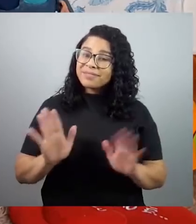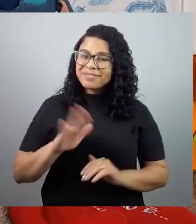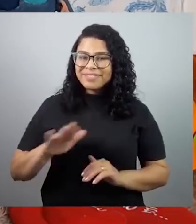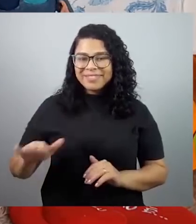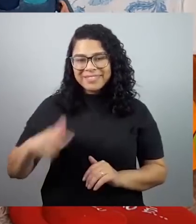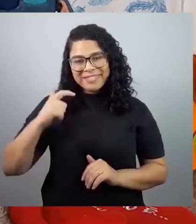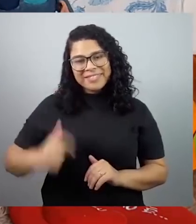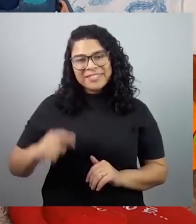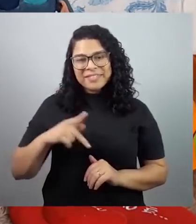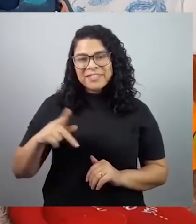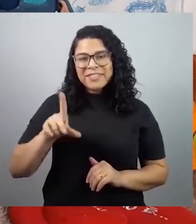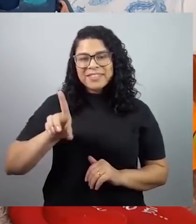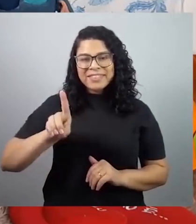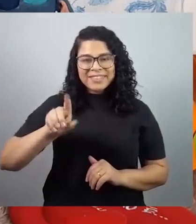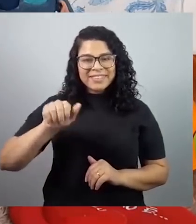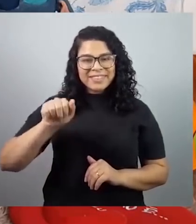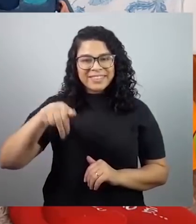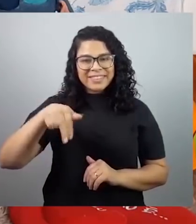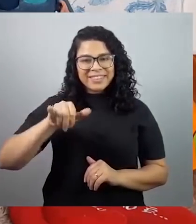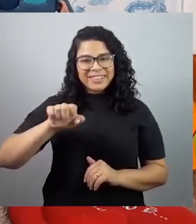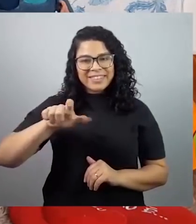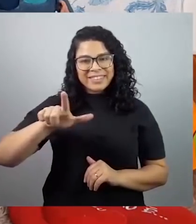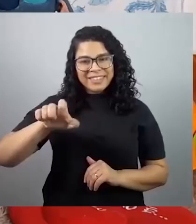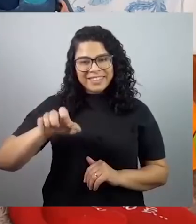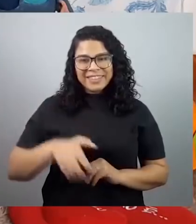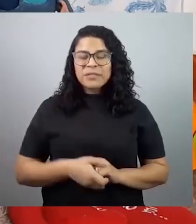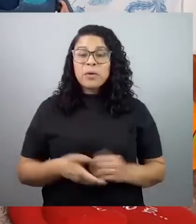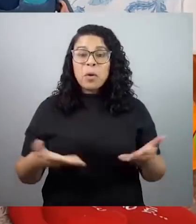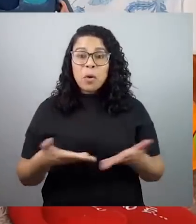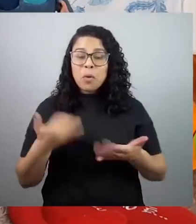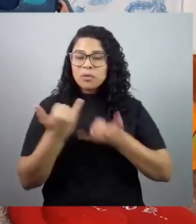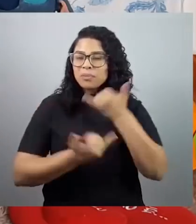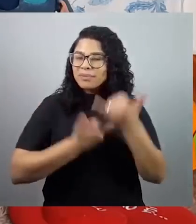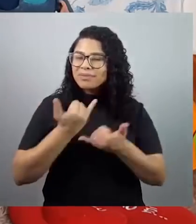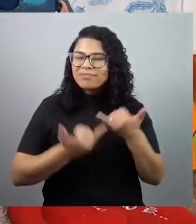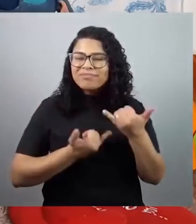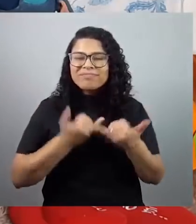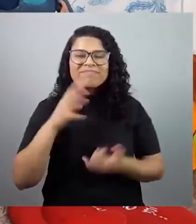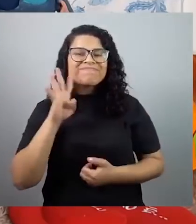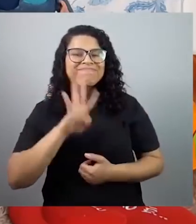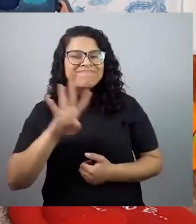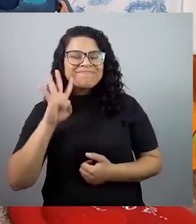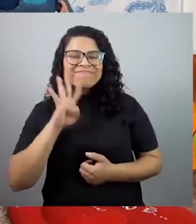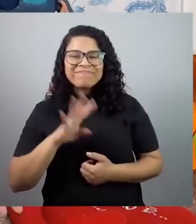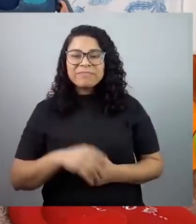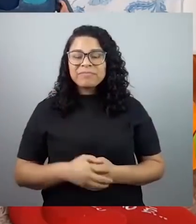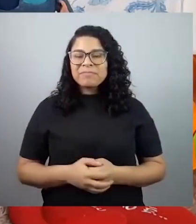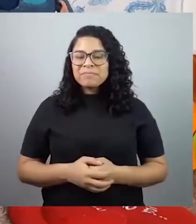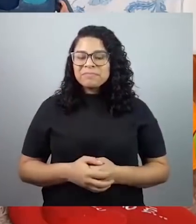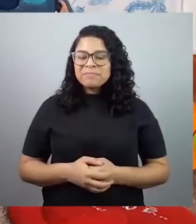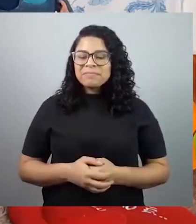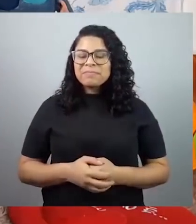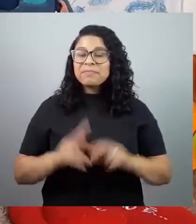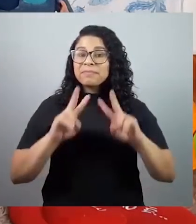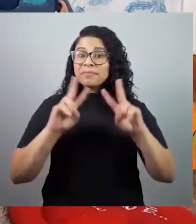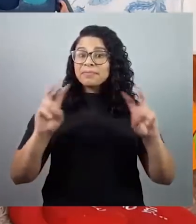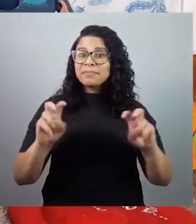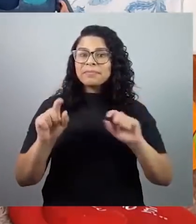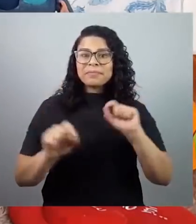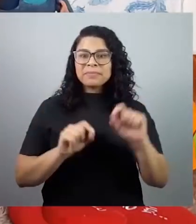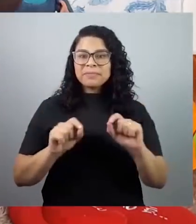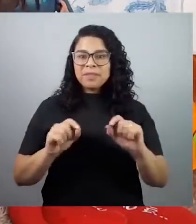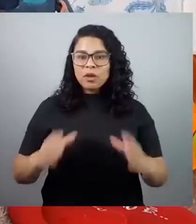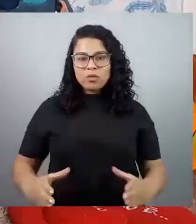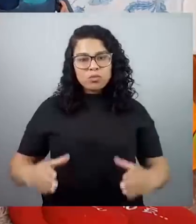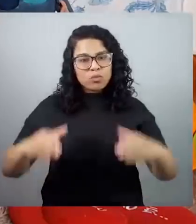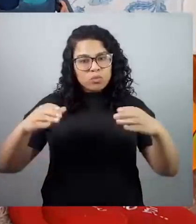Olá crianças, eu sou a professora Daniela e eu vim aqui hoje para trazer uma brincadeira bem legal para vocês. O nome da nossa brincadeira vai ser Cestinho de